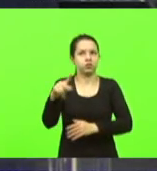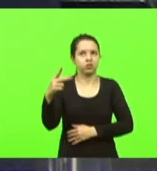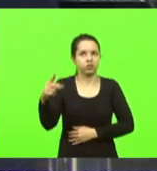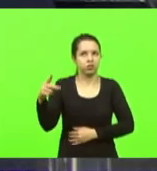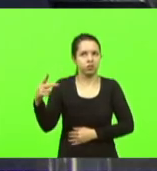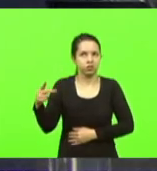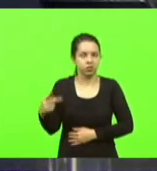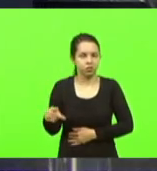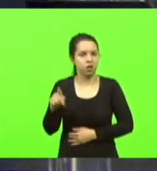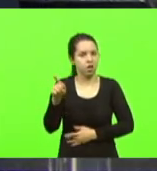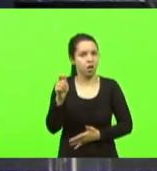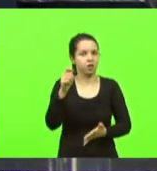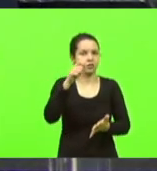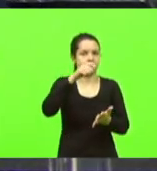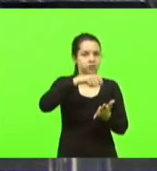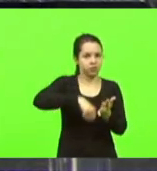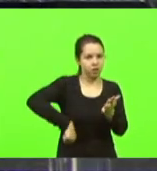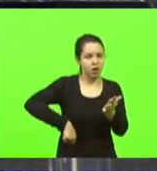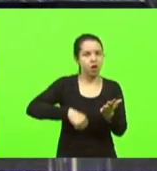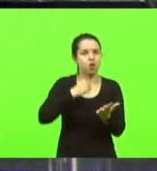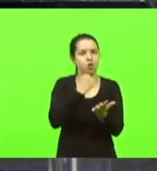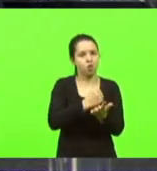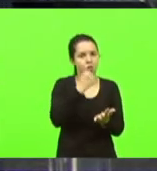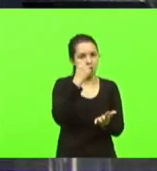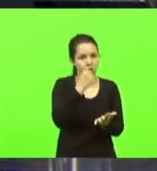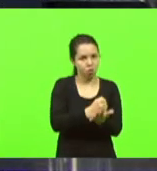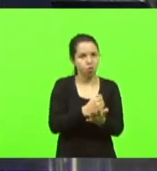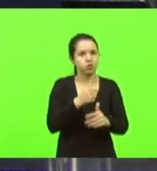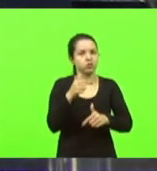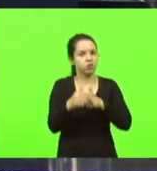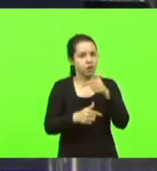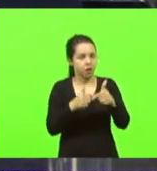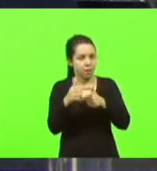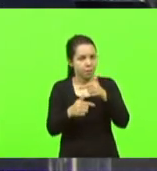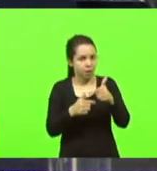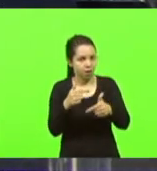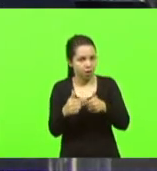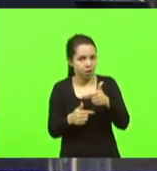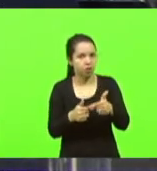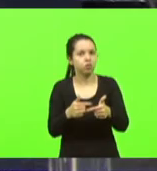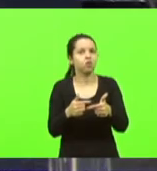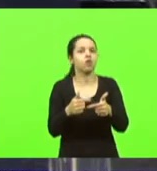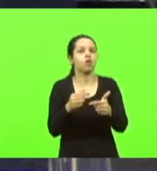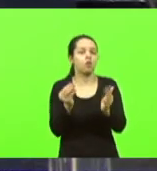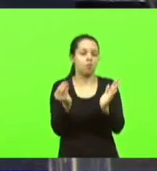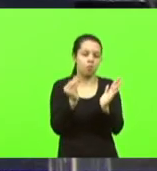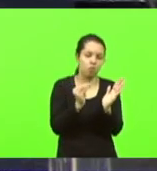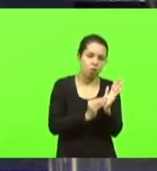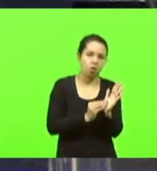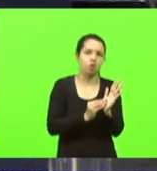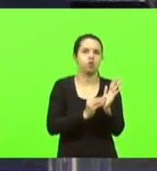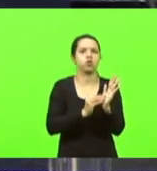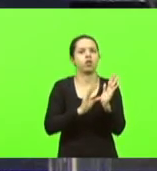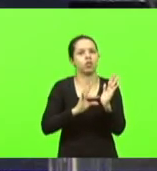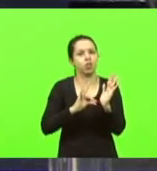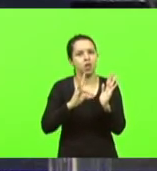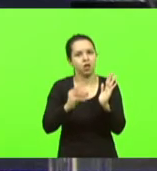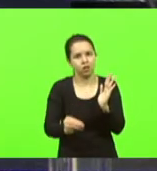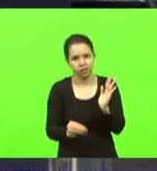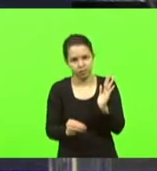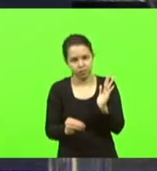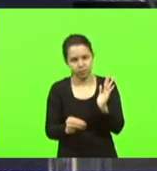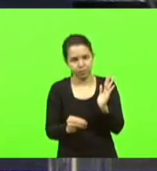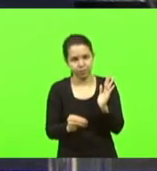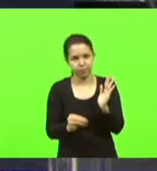e quando eles assinaram o contrato para prestar serviço tava lá a integralidade eu e